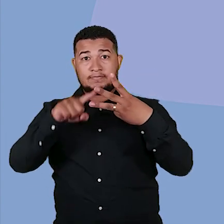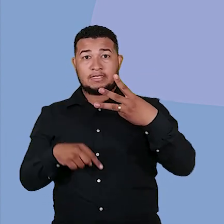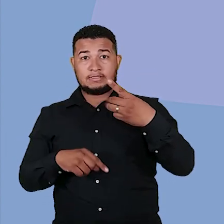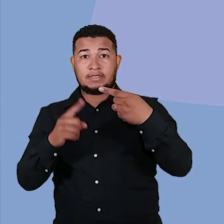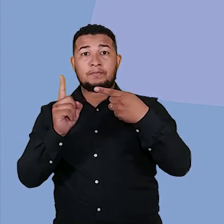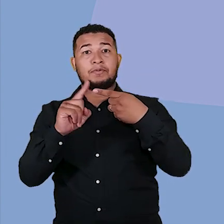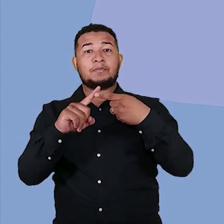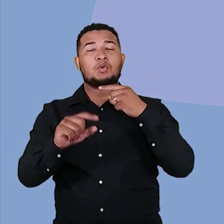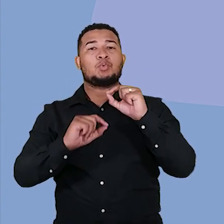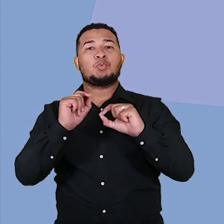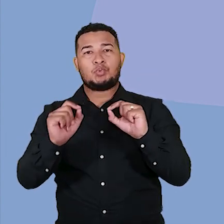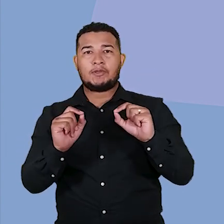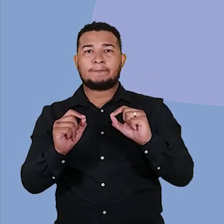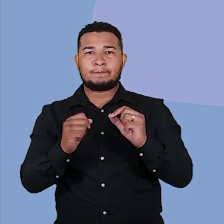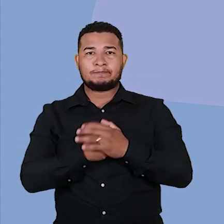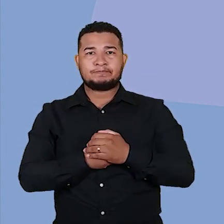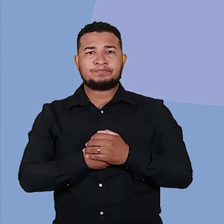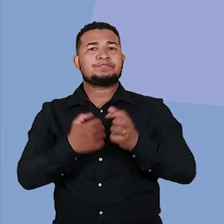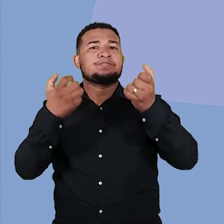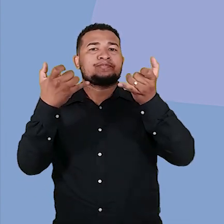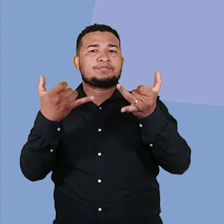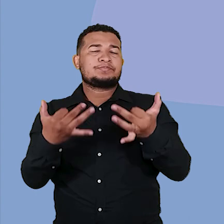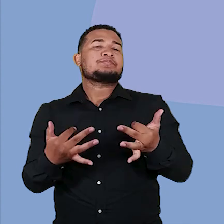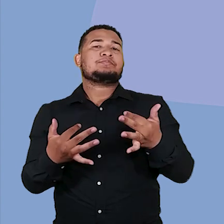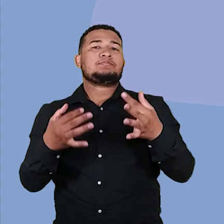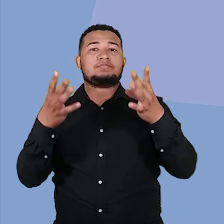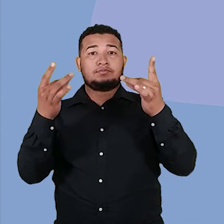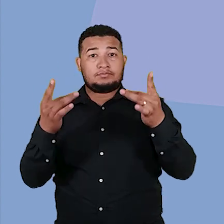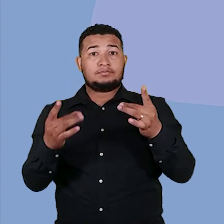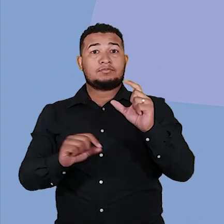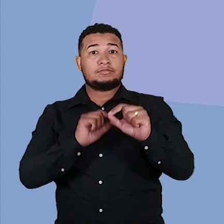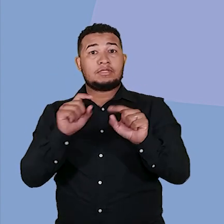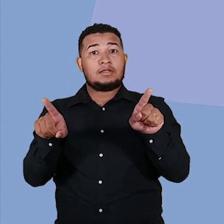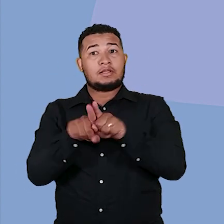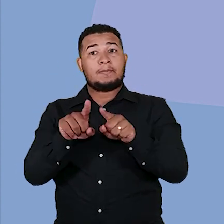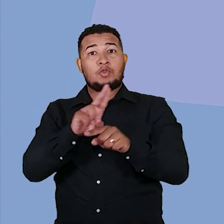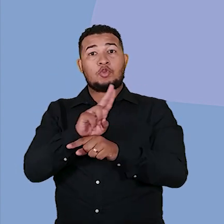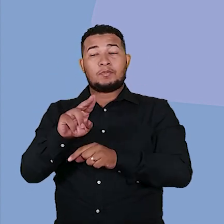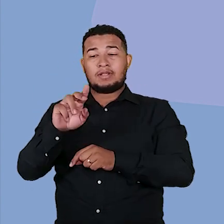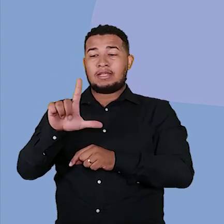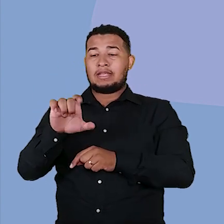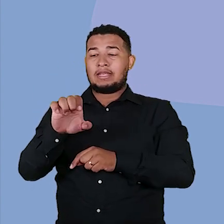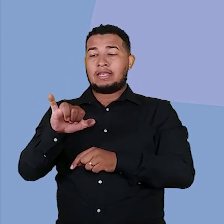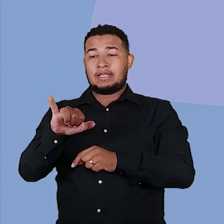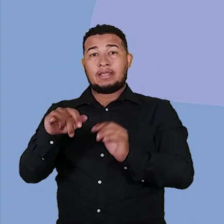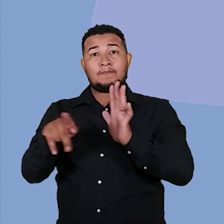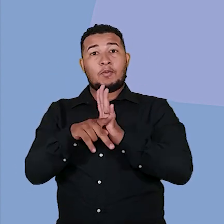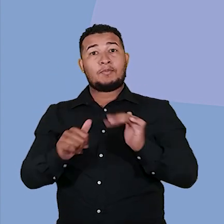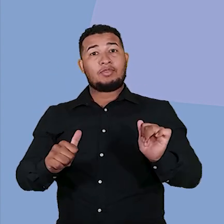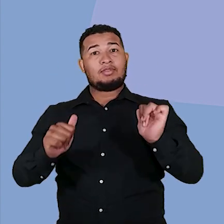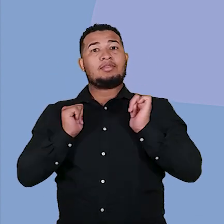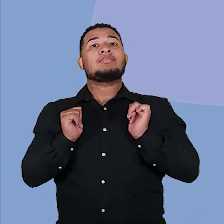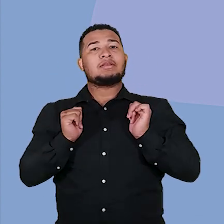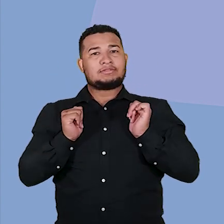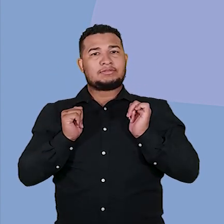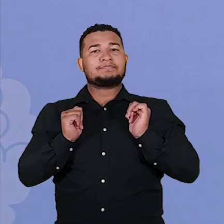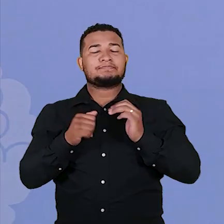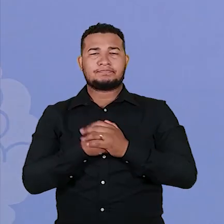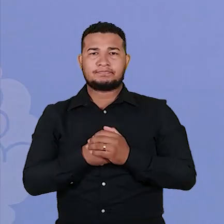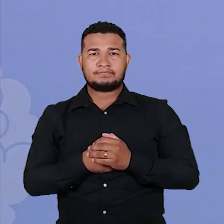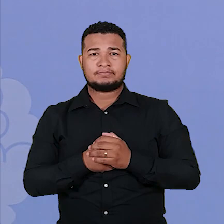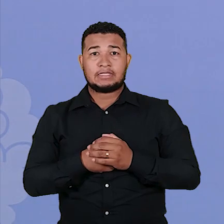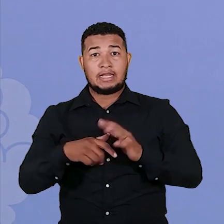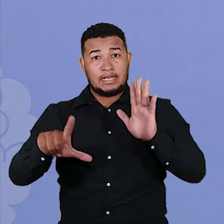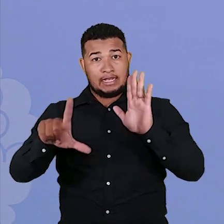são três tá a primeira lei de newton ela é também chamada de lei da inércia pode voltar